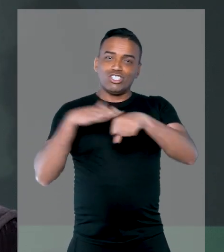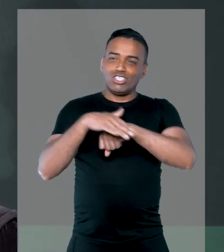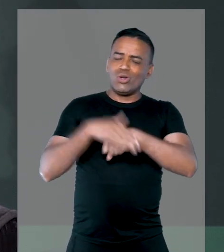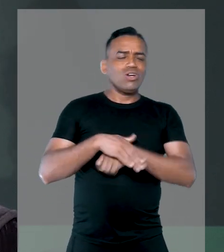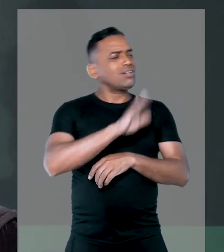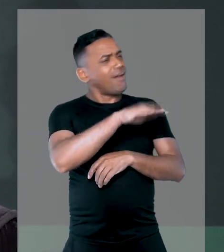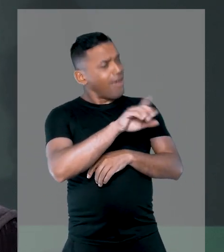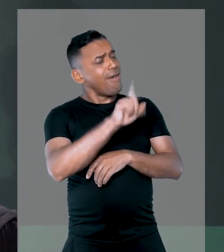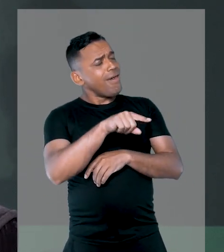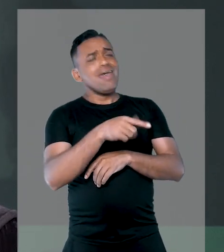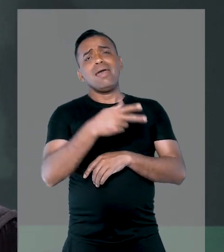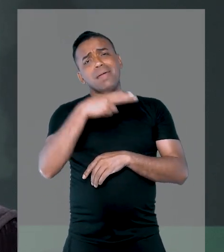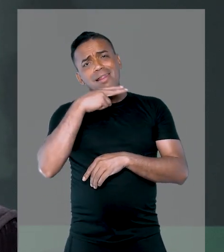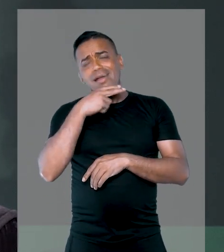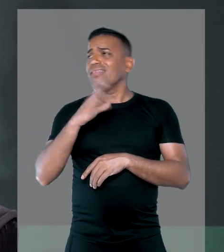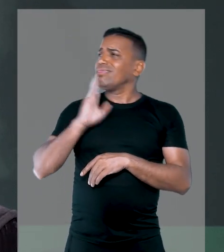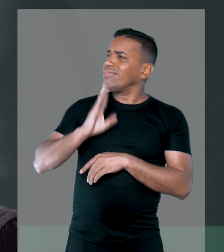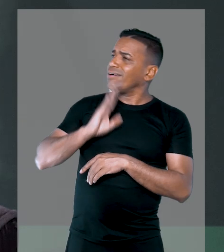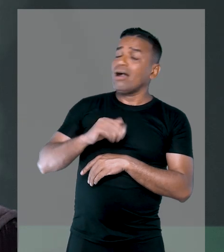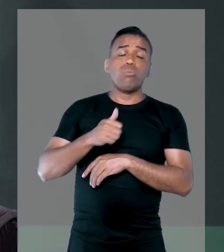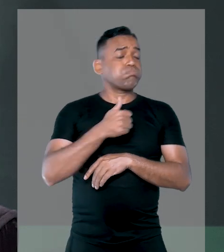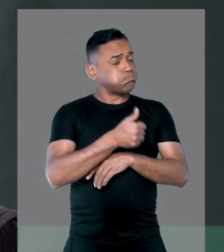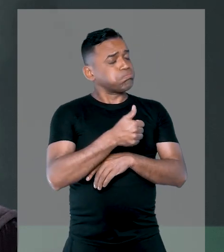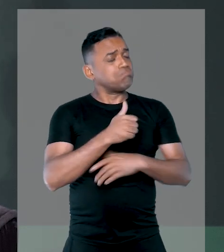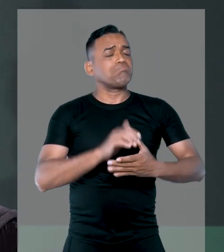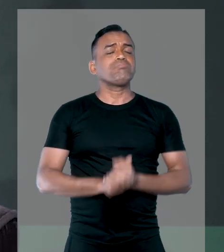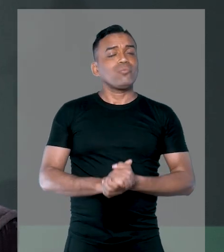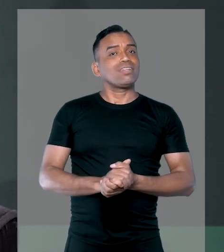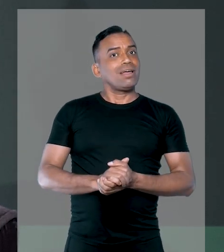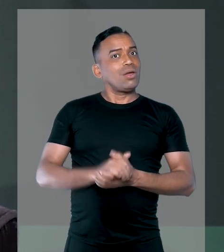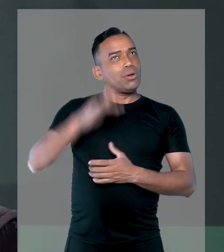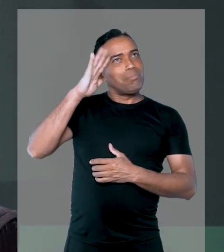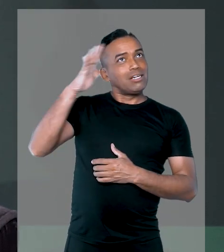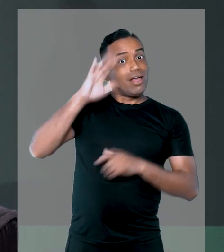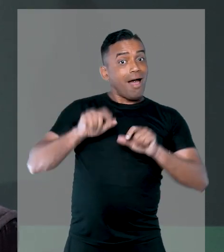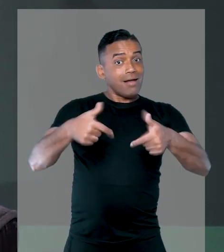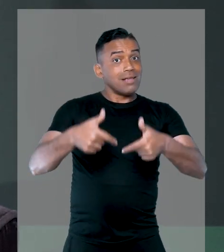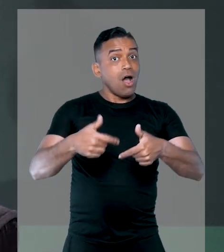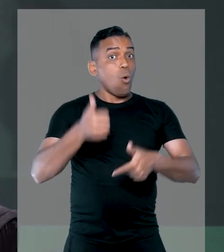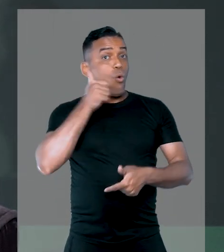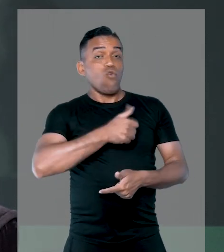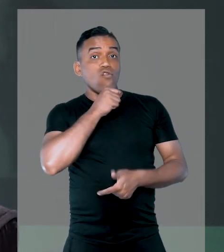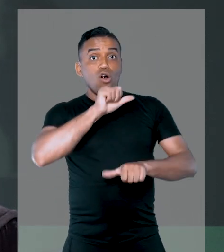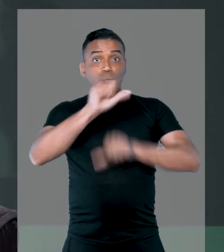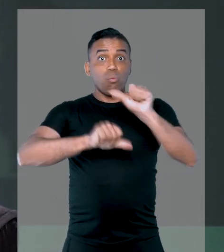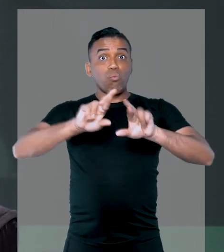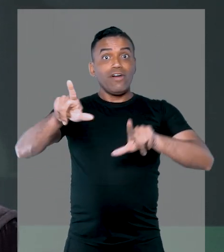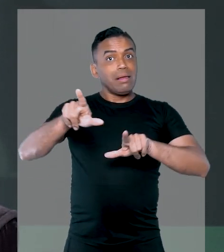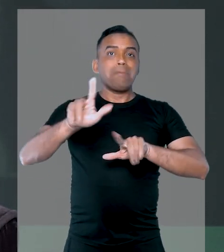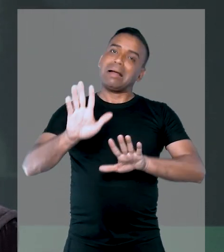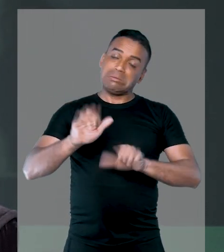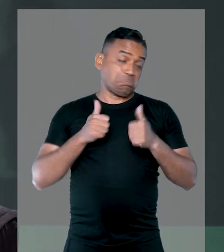ela falou, que legal. Eu falei, tá, imaginei que a reação dela fosse ser outra, mas tudo bem. Aí